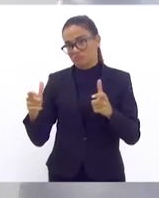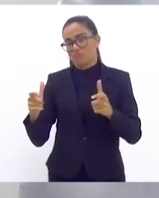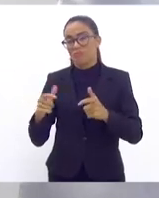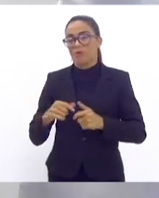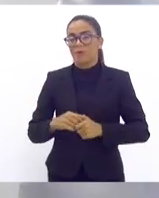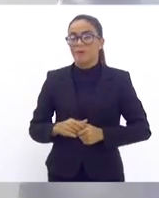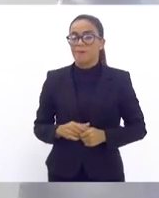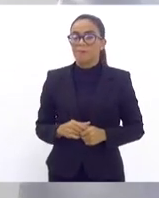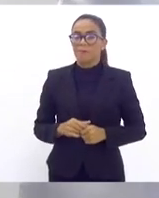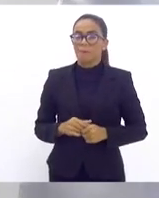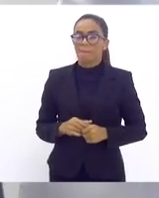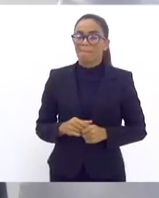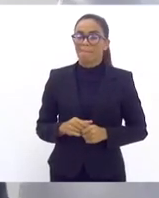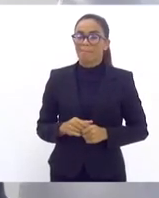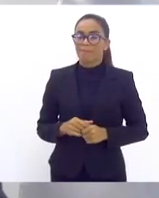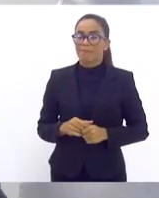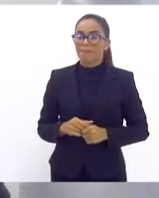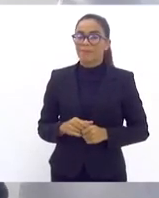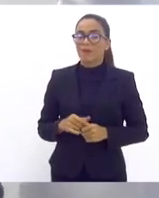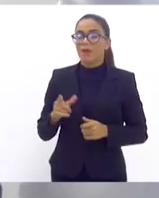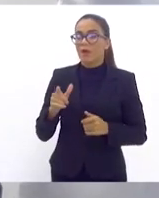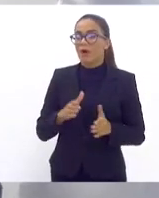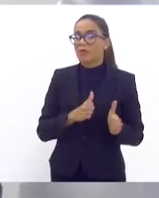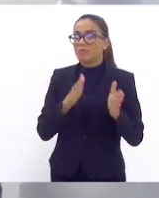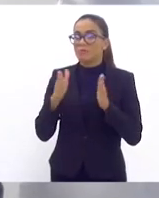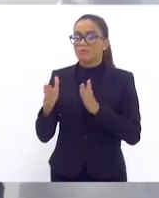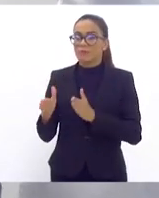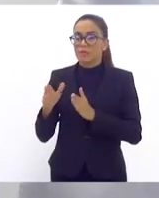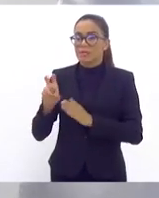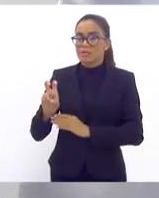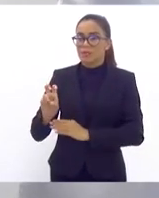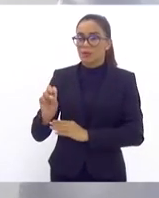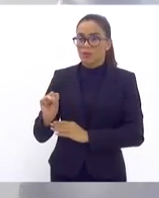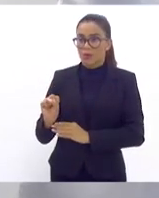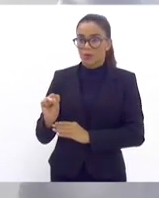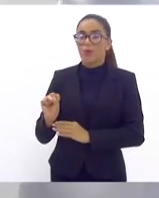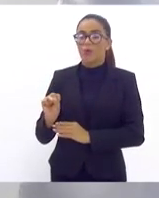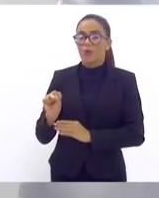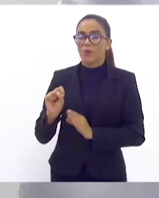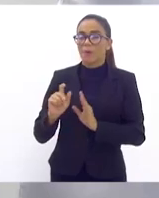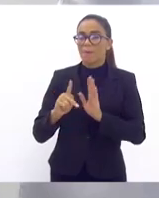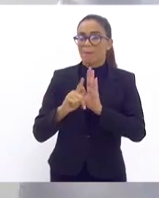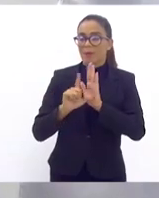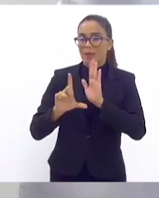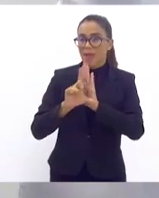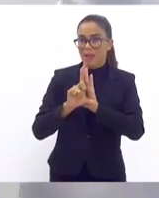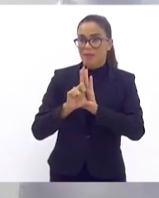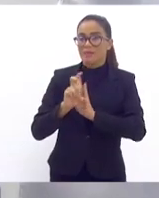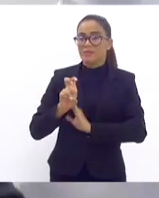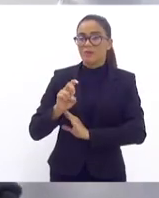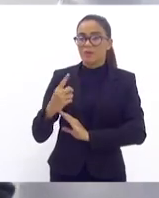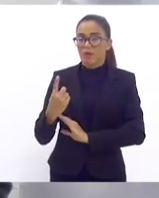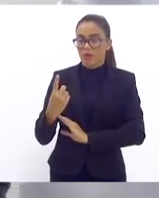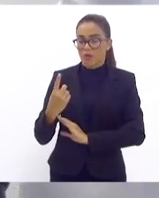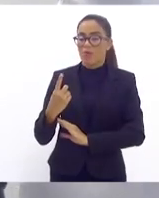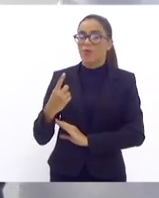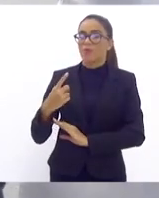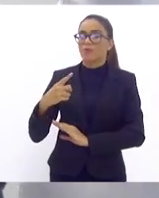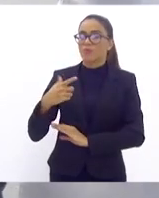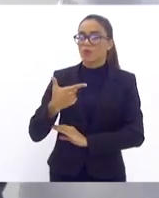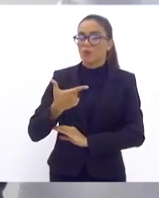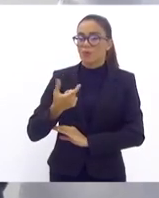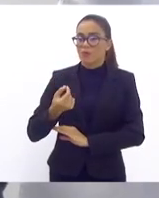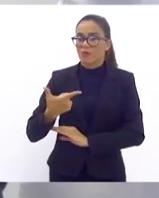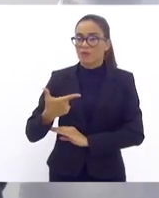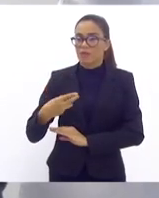ou ilegalidade. Passamos então ao 58 da pauta, que é o PL 41 de 2023, da autoria do deputado Pedro Ricardo, que